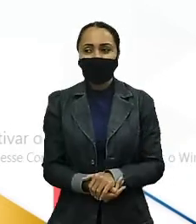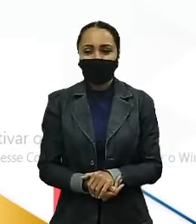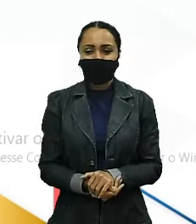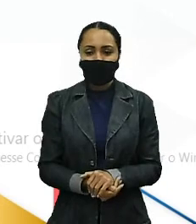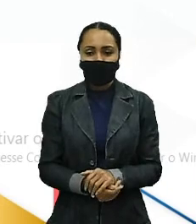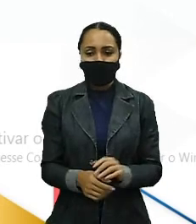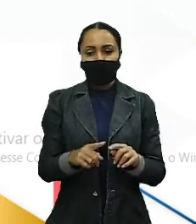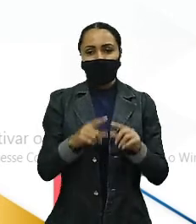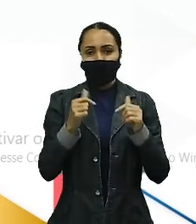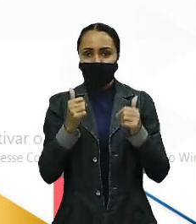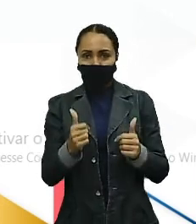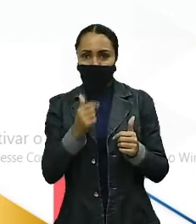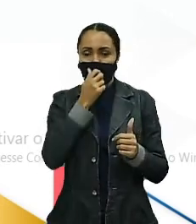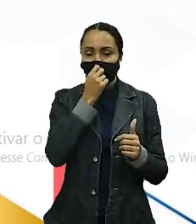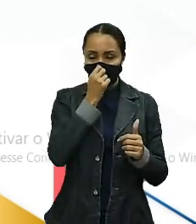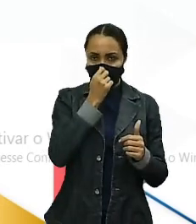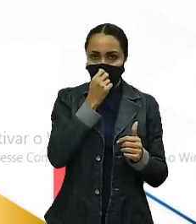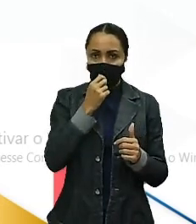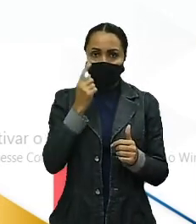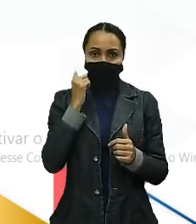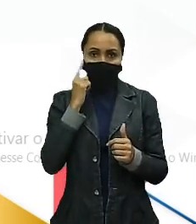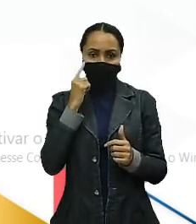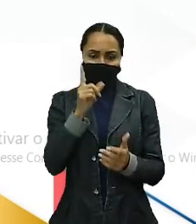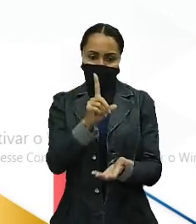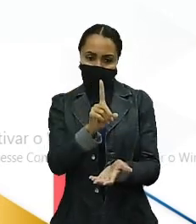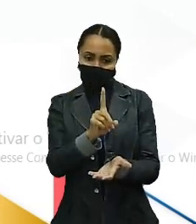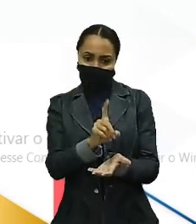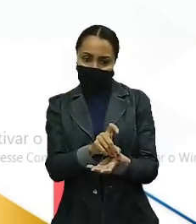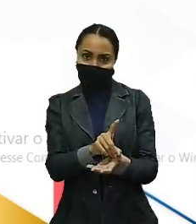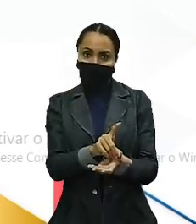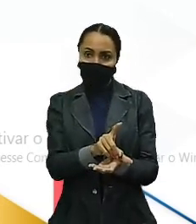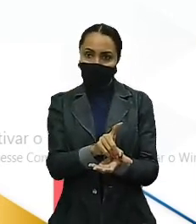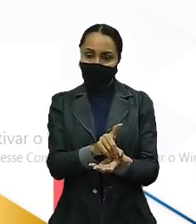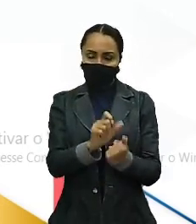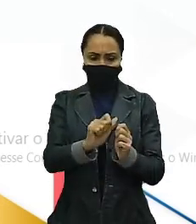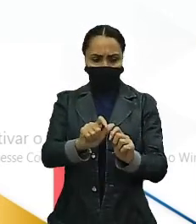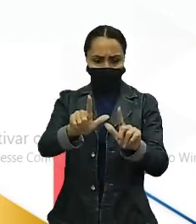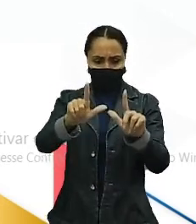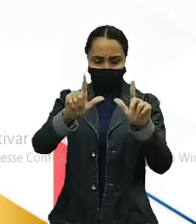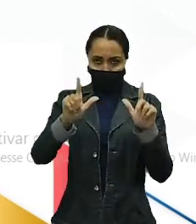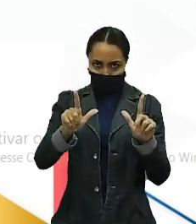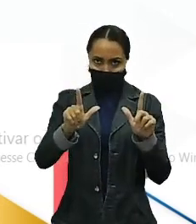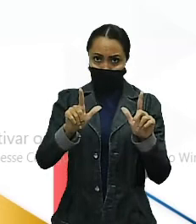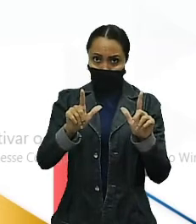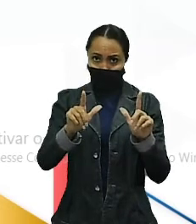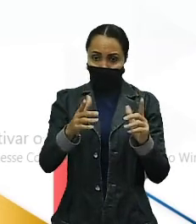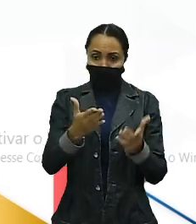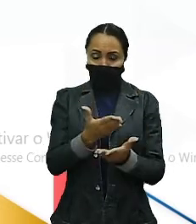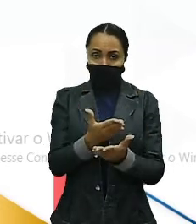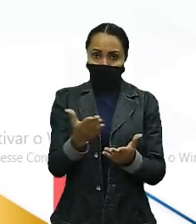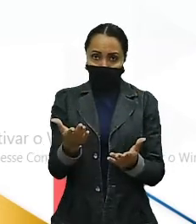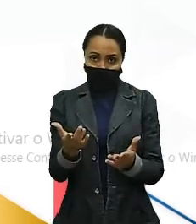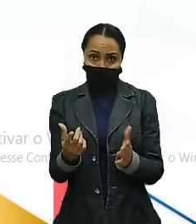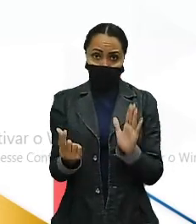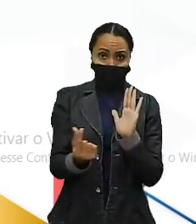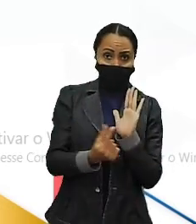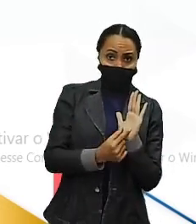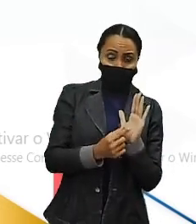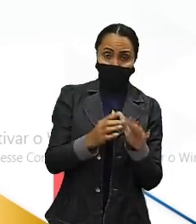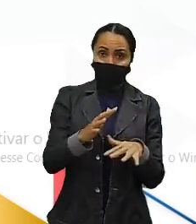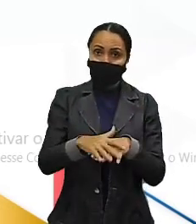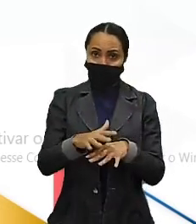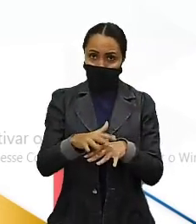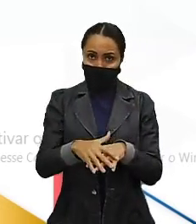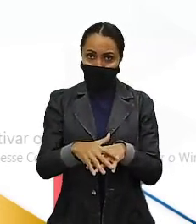mas beleza, é uma joaninha. Você vai clicar lá no WordWall, no teu software de matemática, né, o